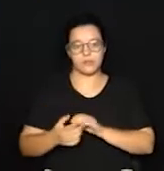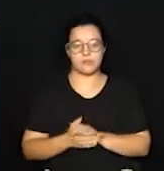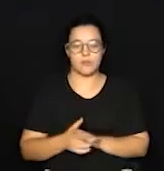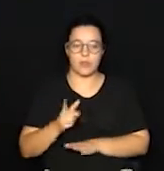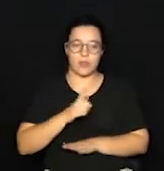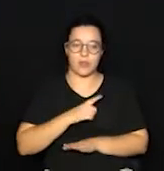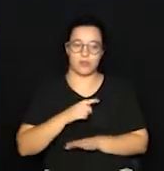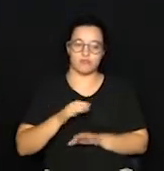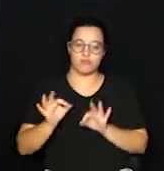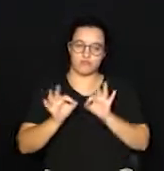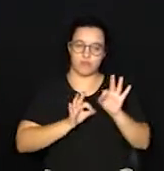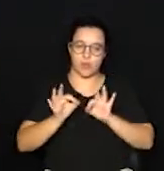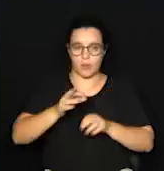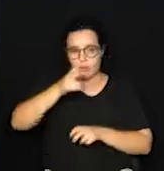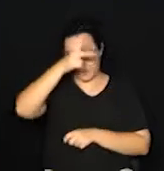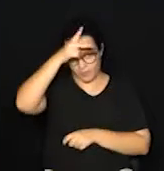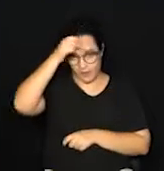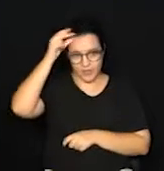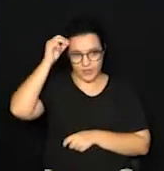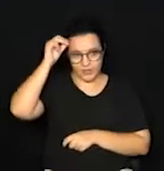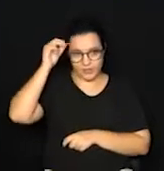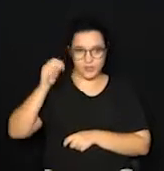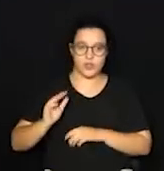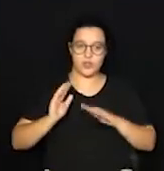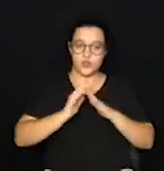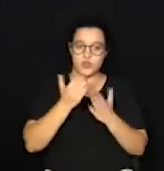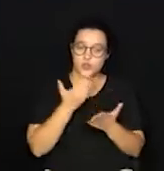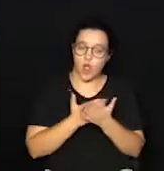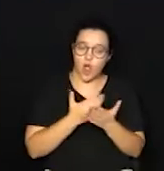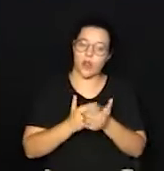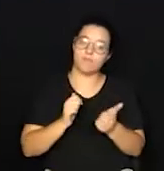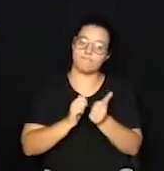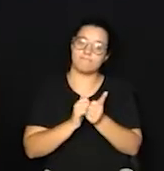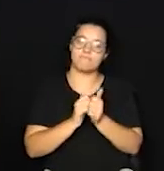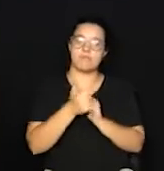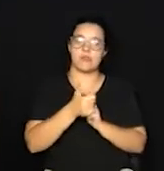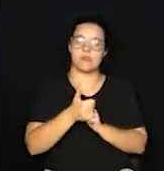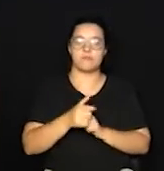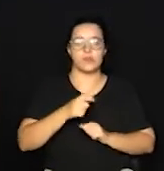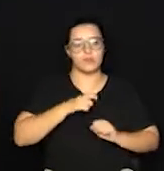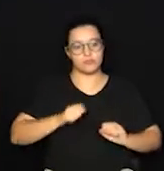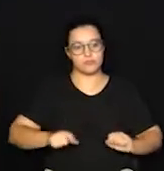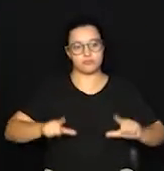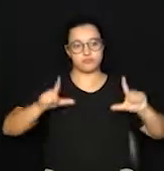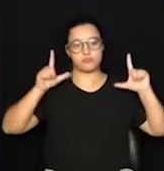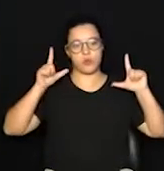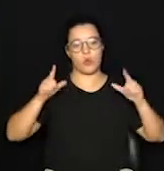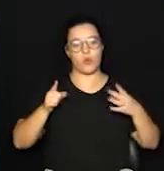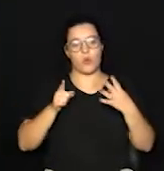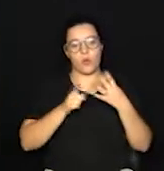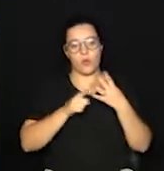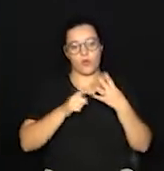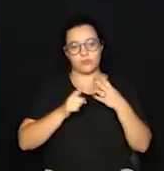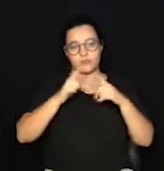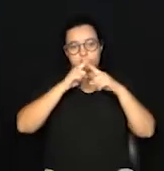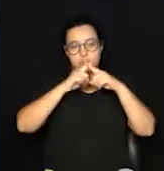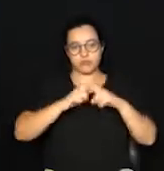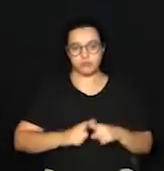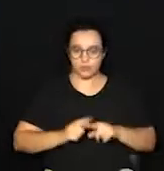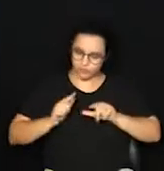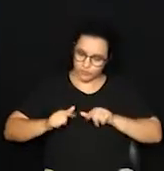lá da prefeitura chamada Escolinhas Esportivas, foi destaque no 4º torneio